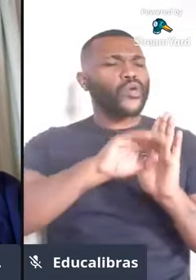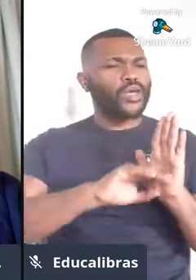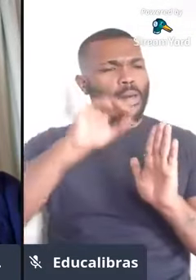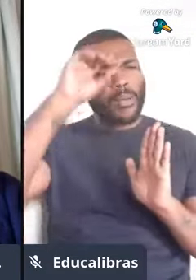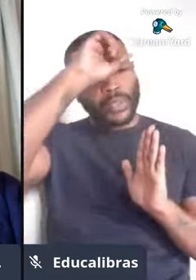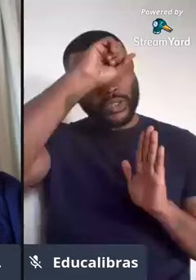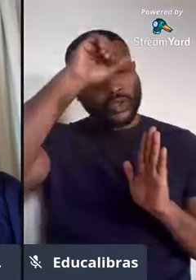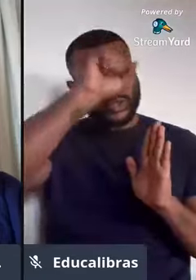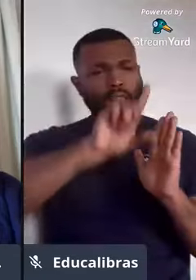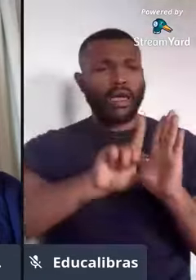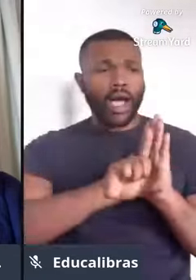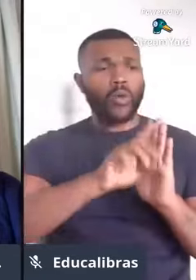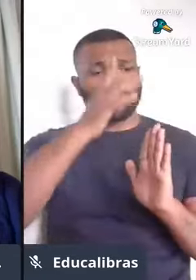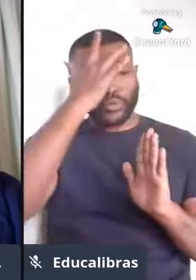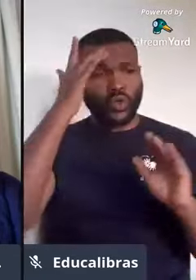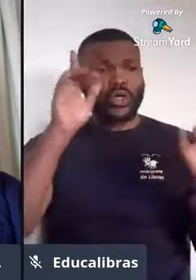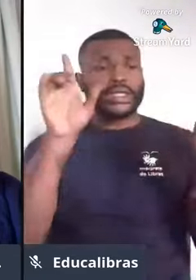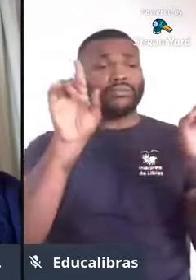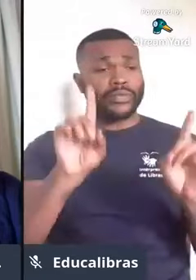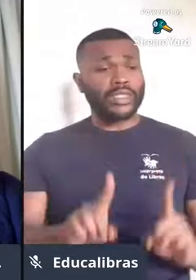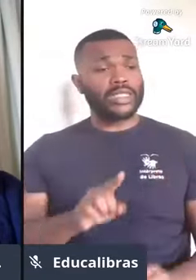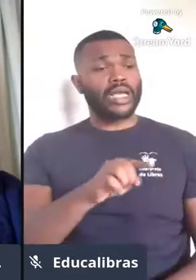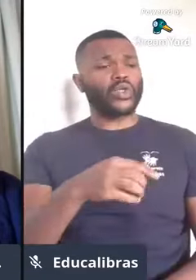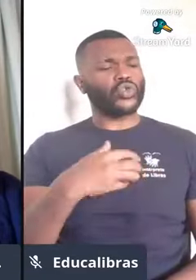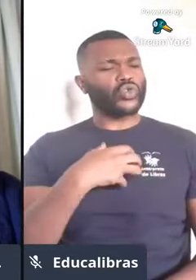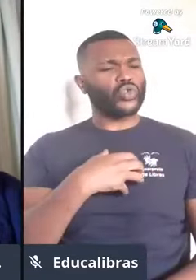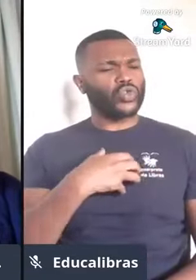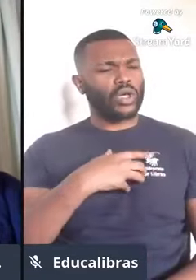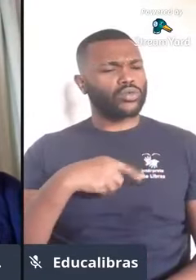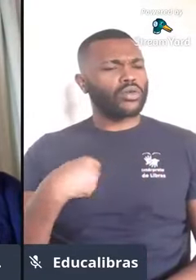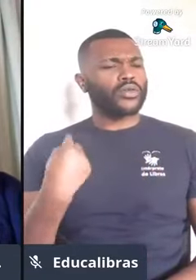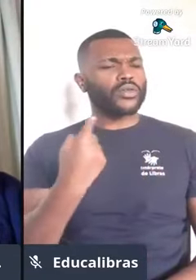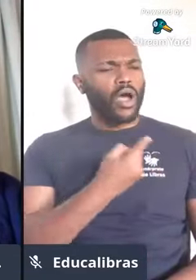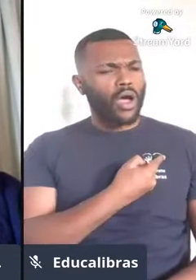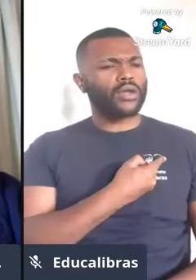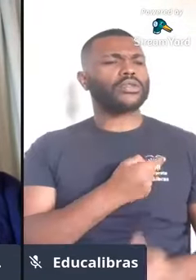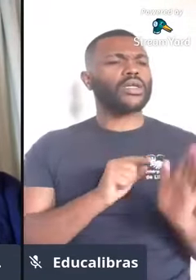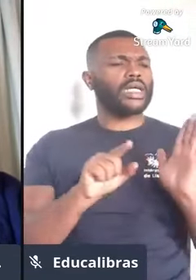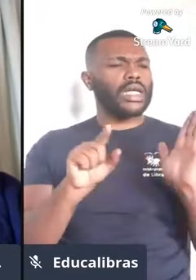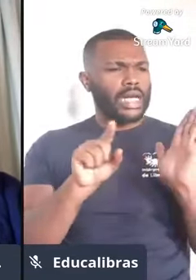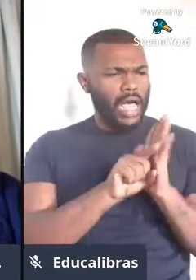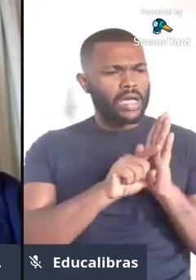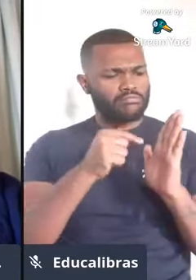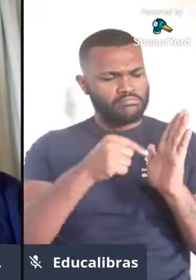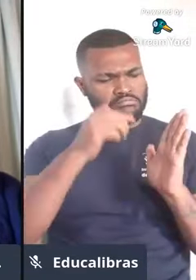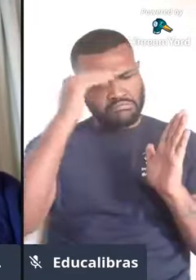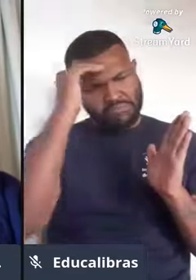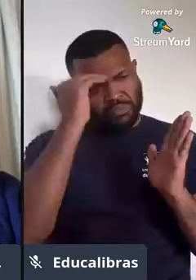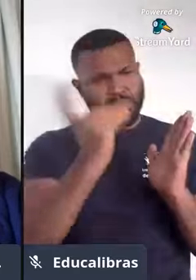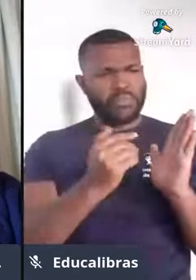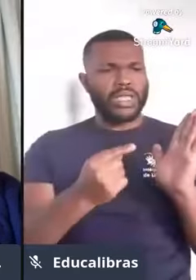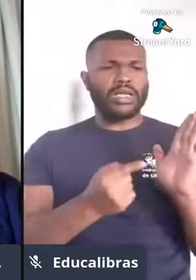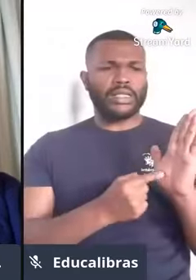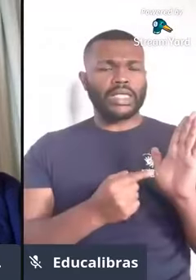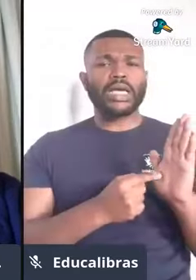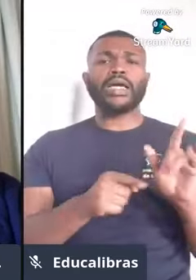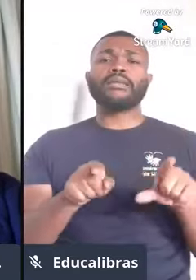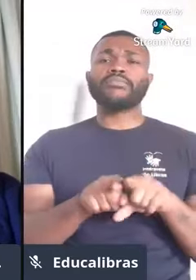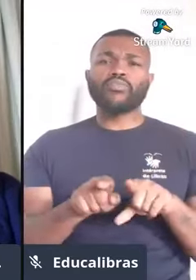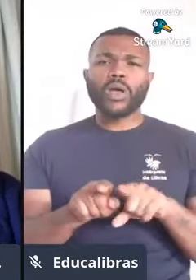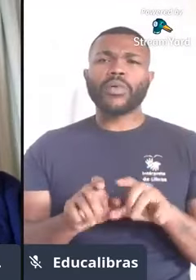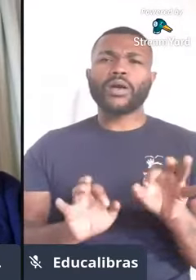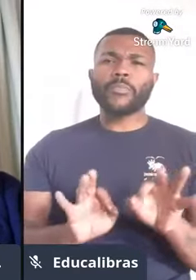boa maneira de nós, né, não só cumprirmos a legislação, não só cumprirmos a lei de cotas, mas prepararmos os